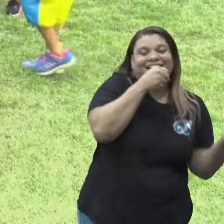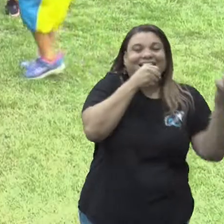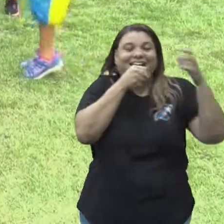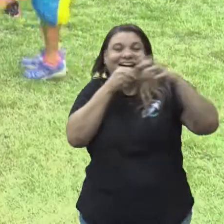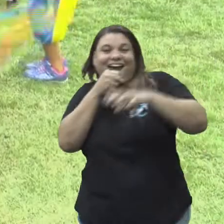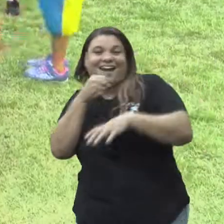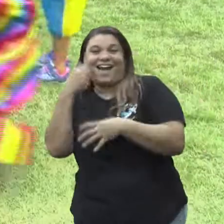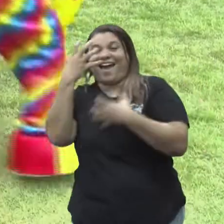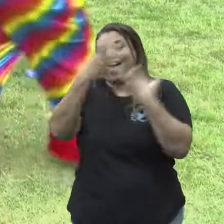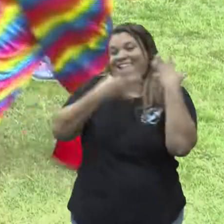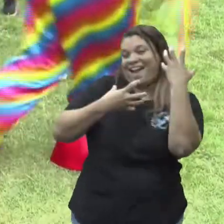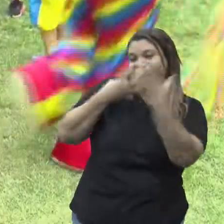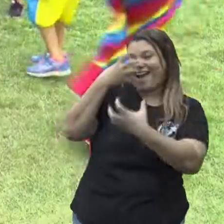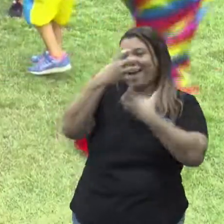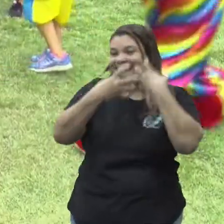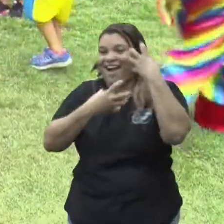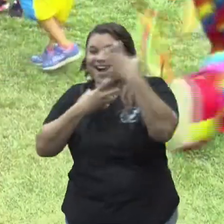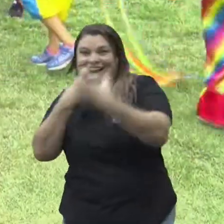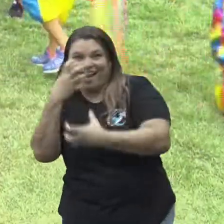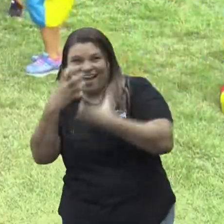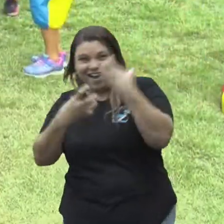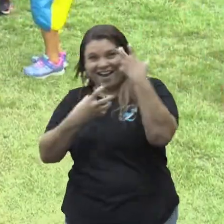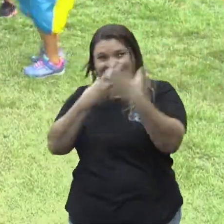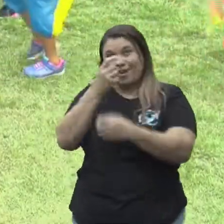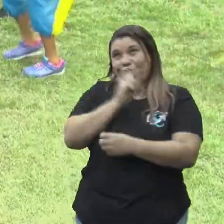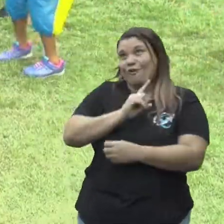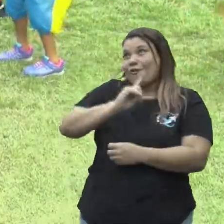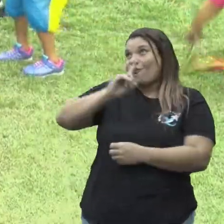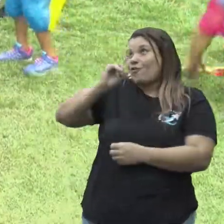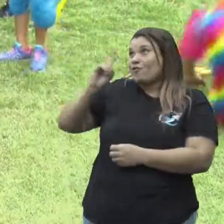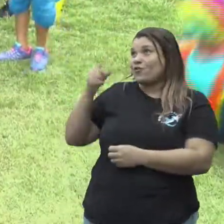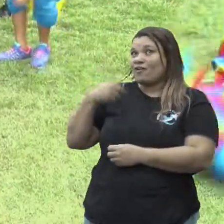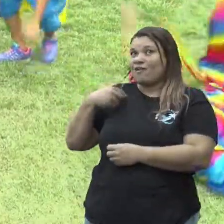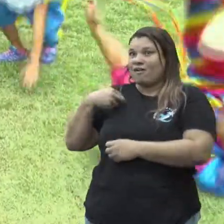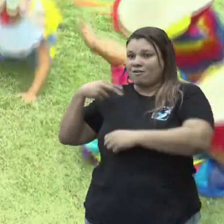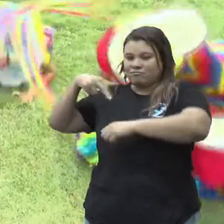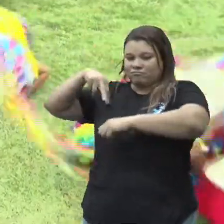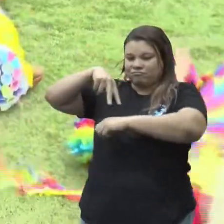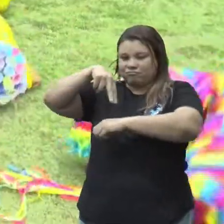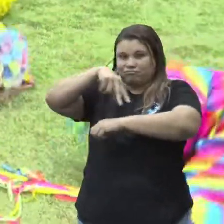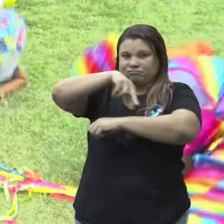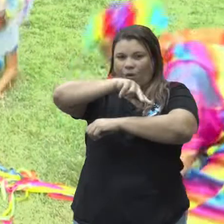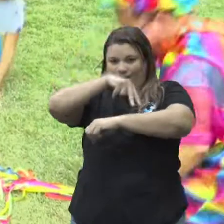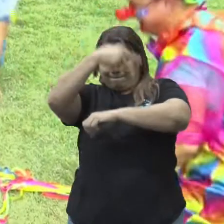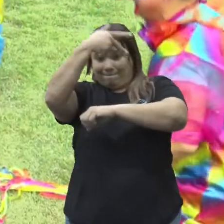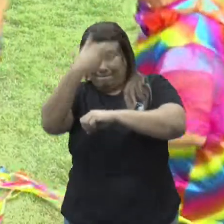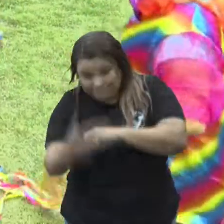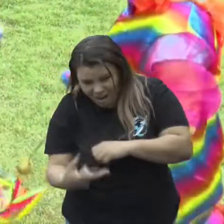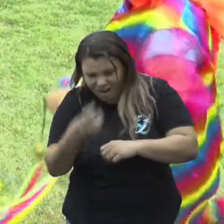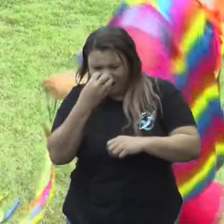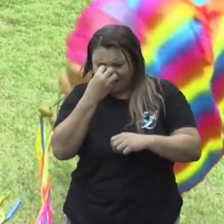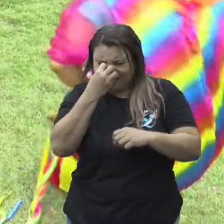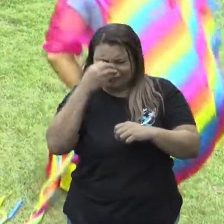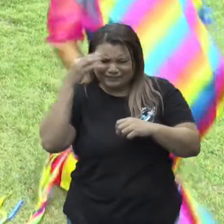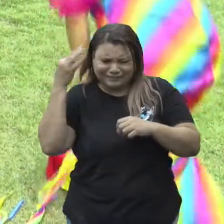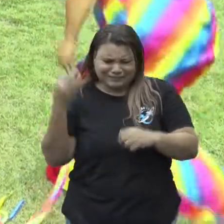feliz. Um dia eu fui um trapezista, caí do trapézio e quebrei meu